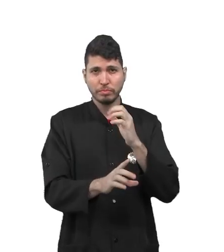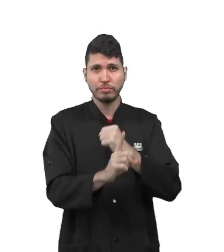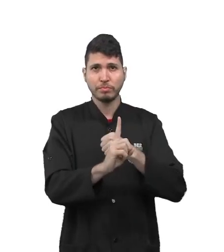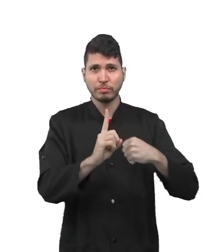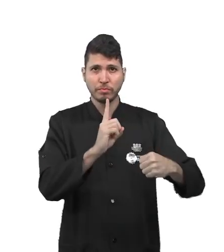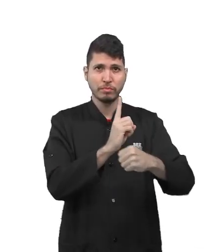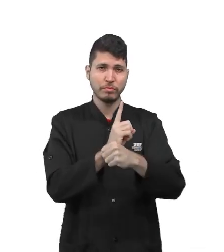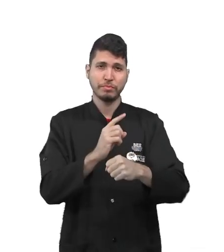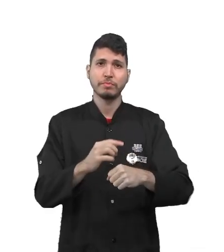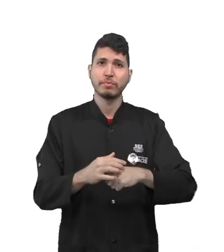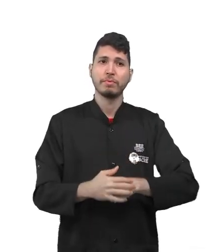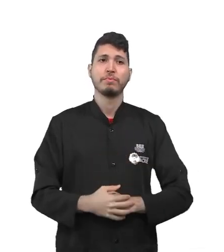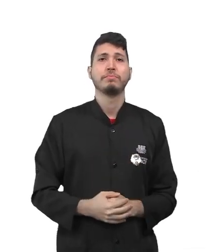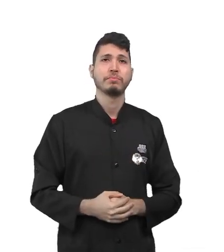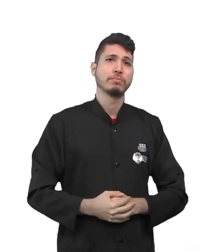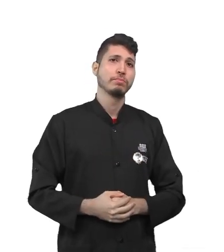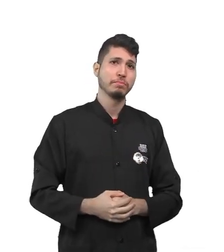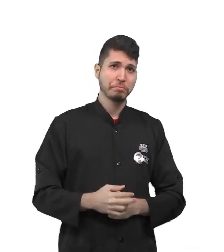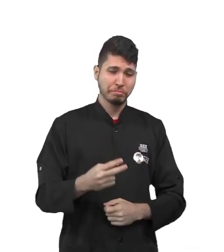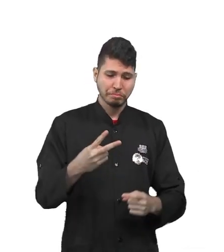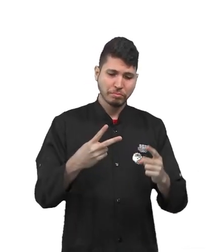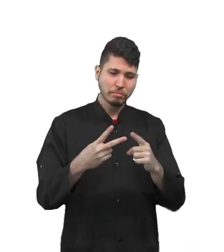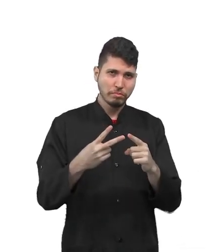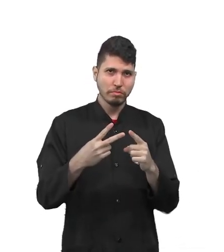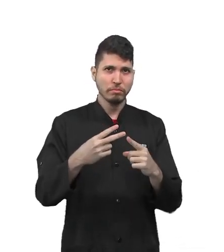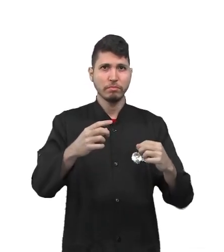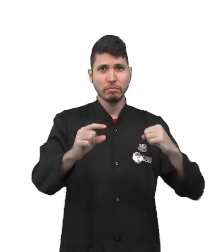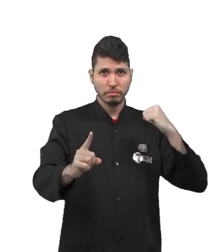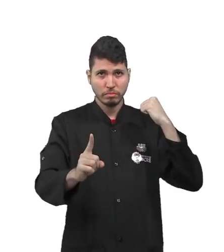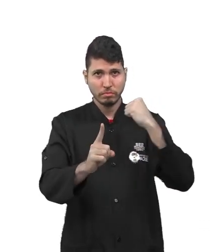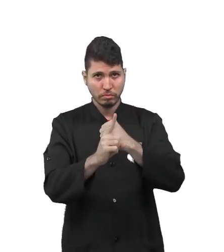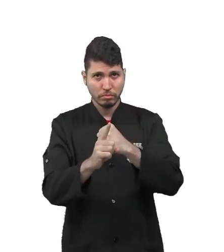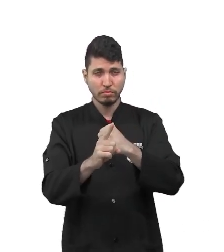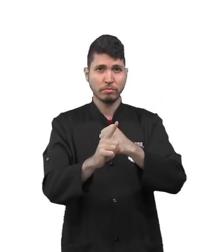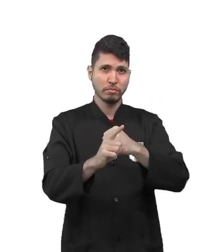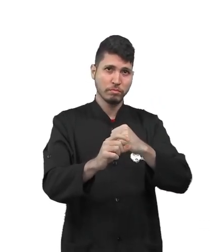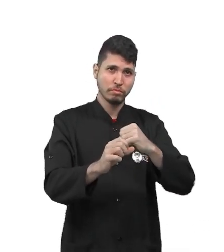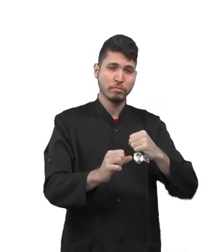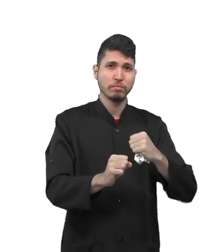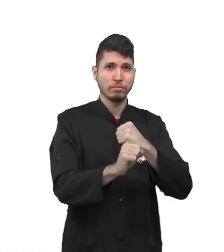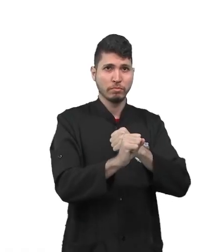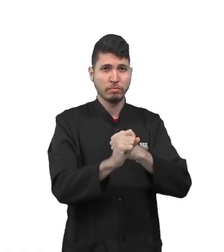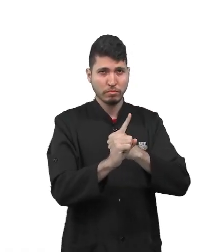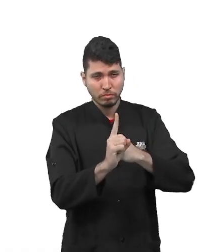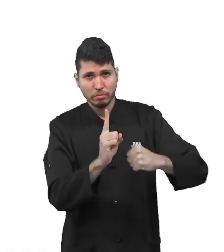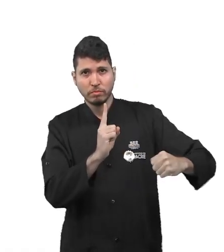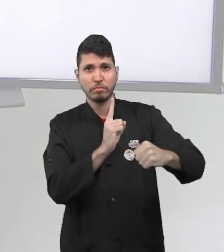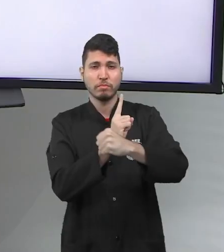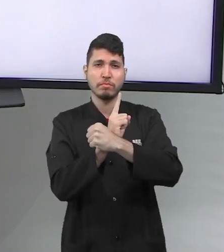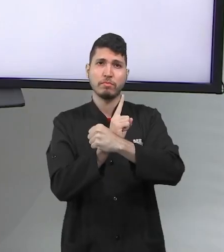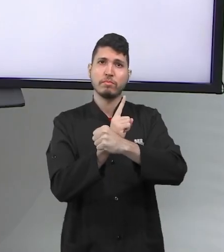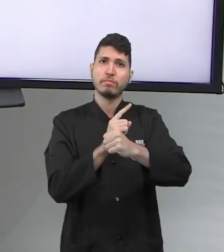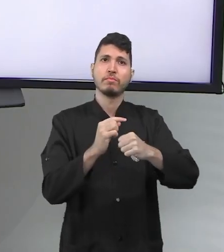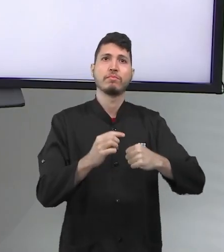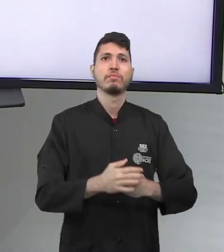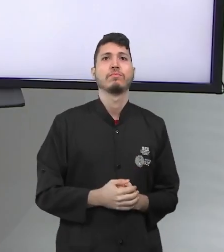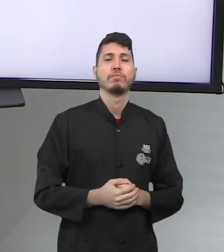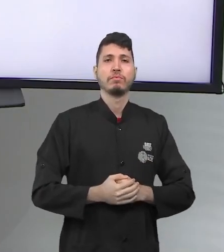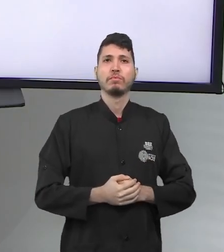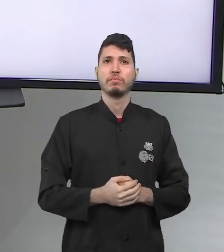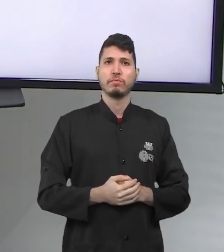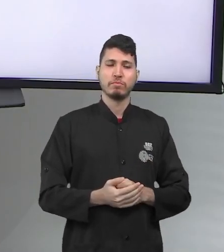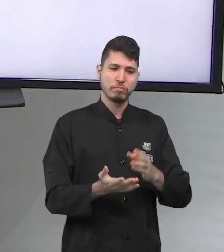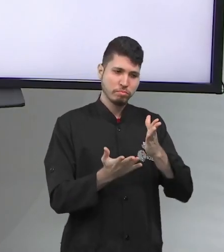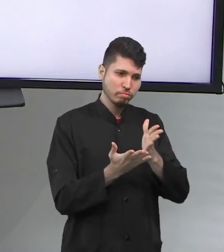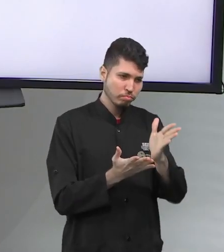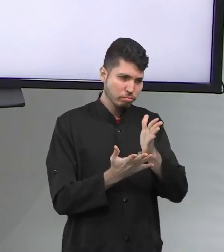também diz respeito ao impacto social, porque consumir, acompanhar as modas, as